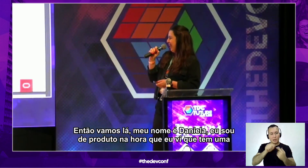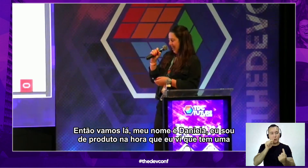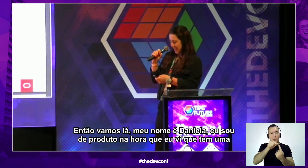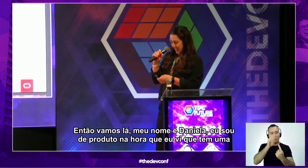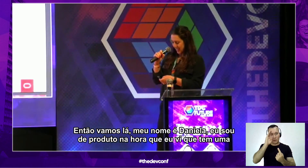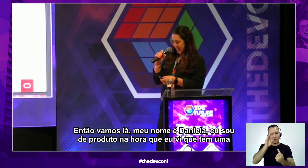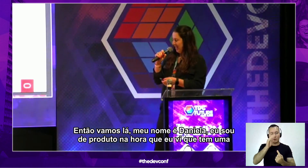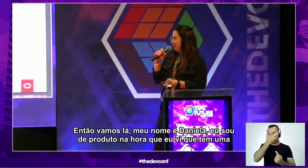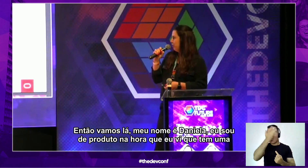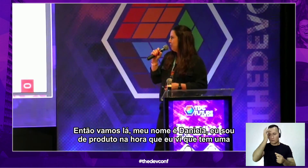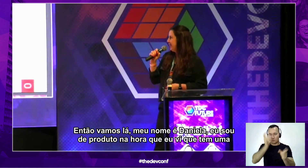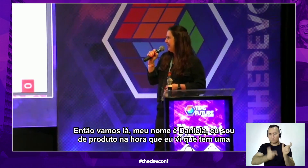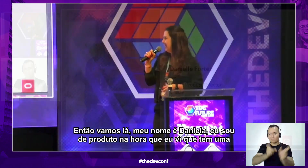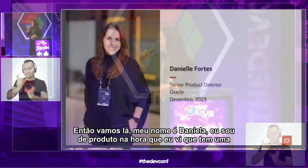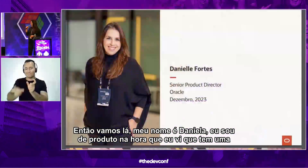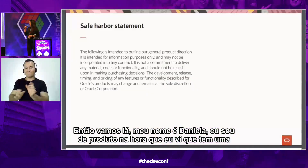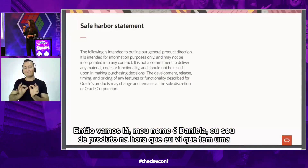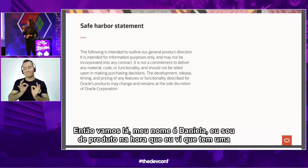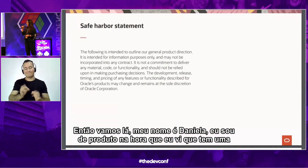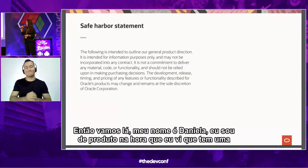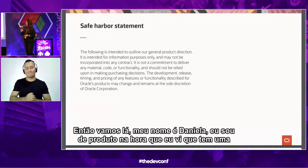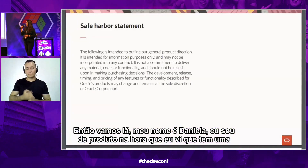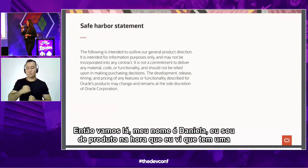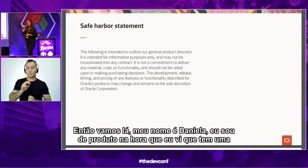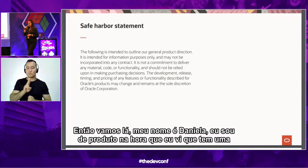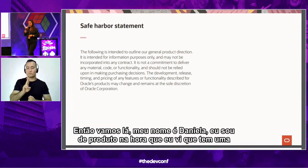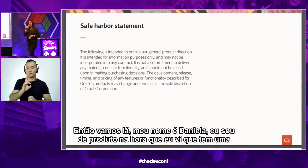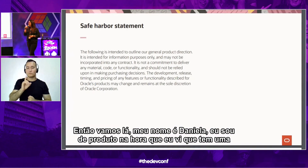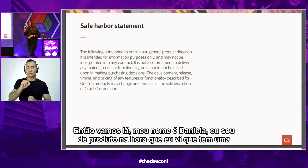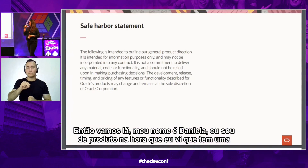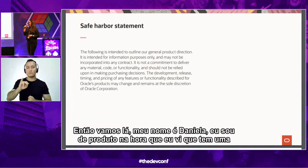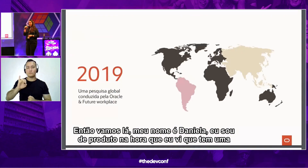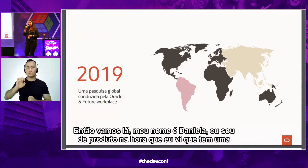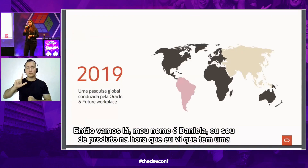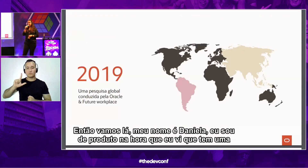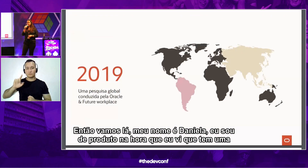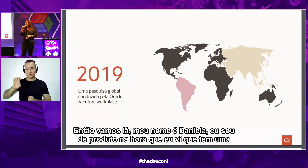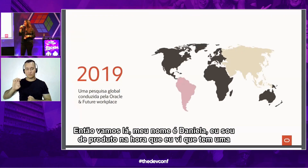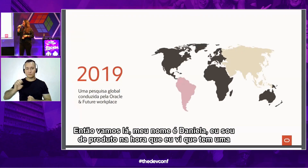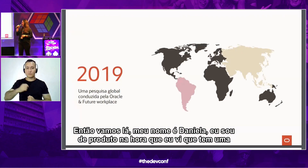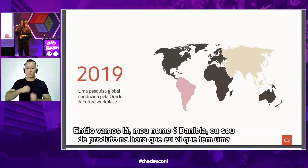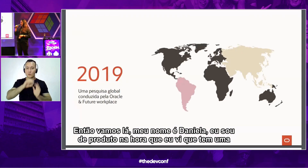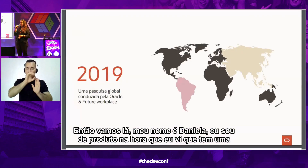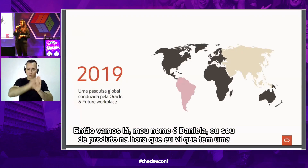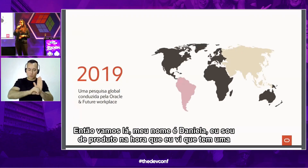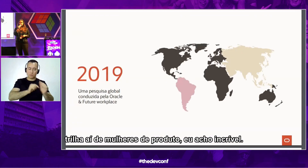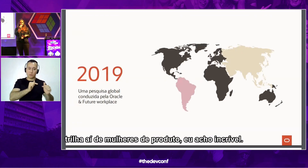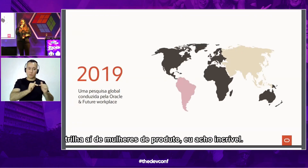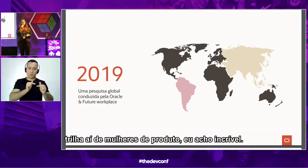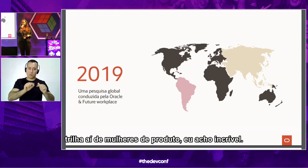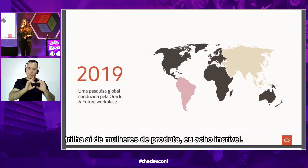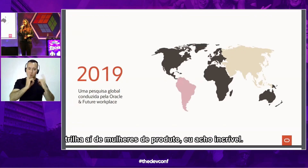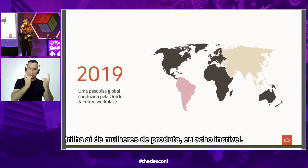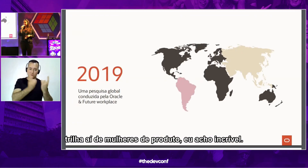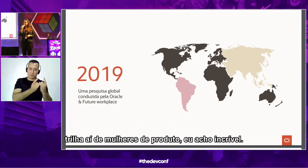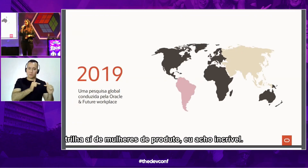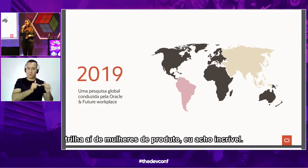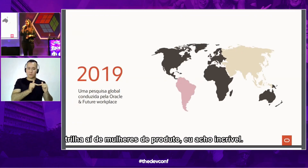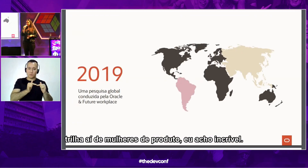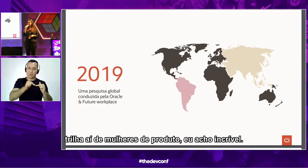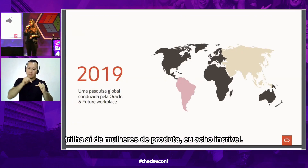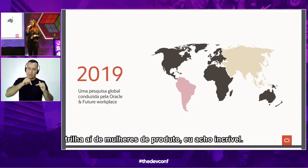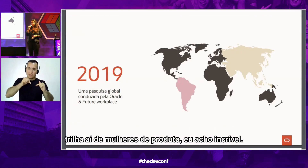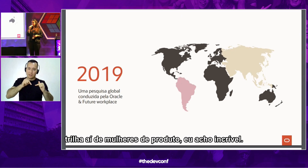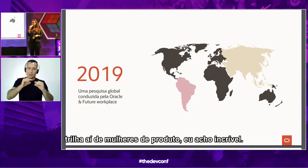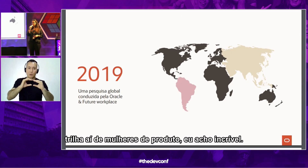lá. Meu nome é Daniele, eu sou de produto. Na hora que eu vi que tem uma trilha aí de mulheres